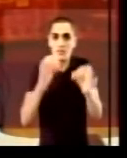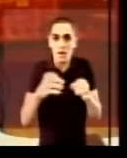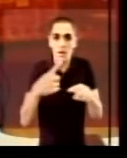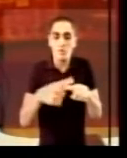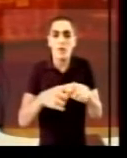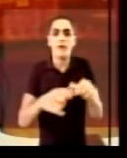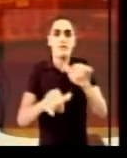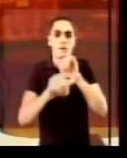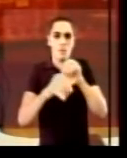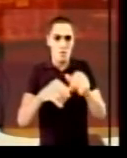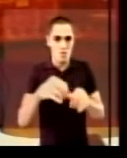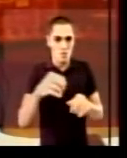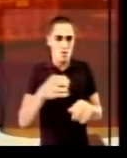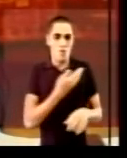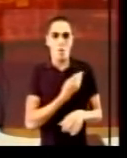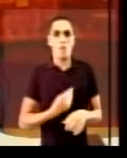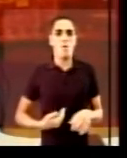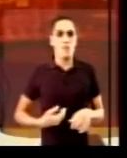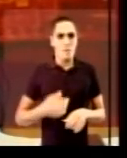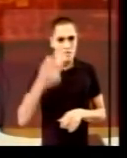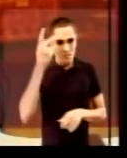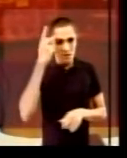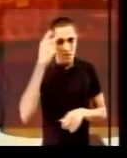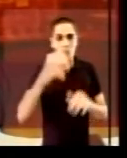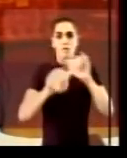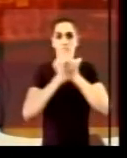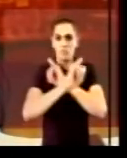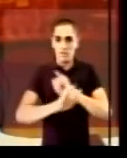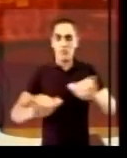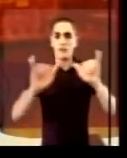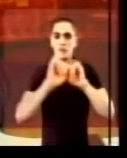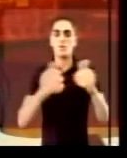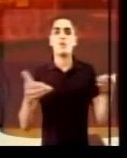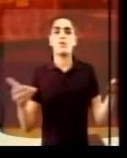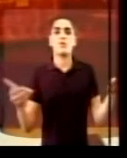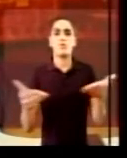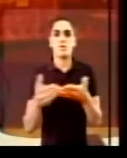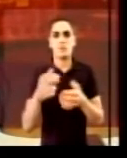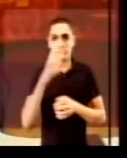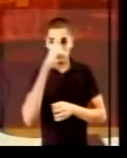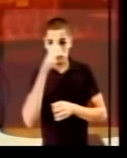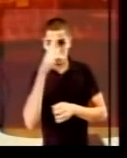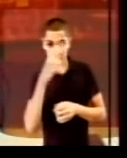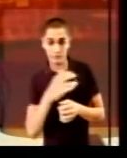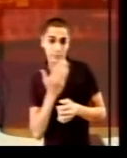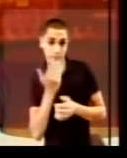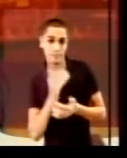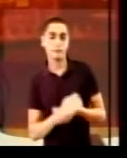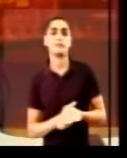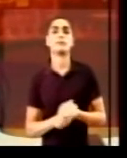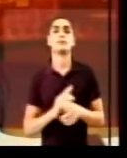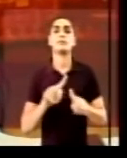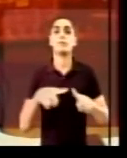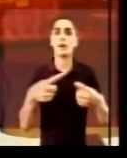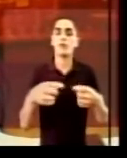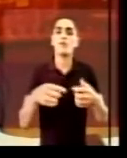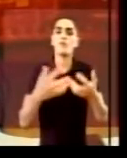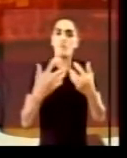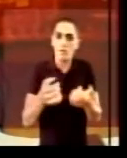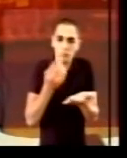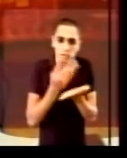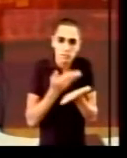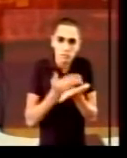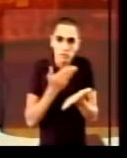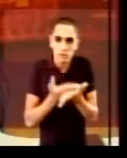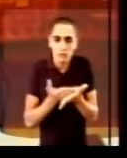estudar essas avaliações e nós vamos nos informar melhor para podermos dar uma melhor informação